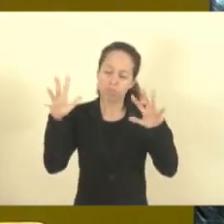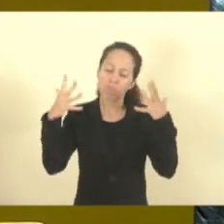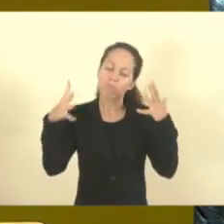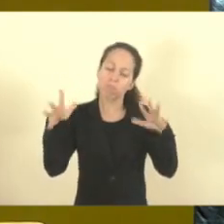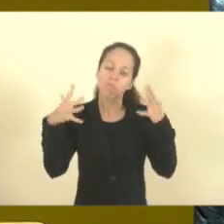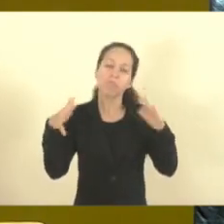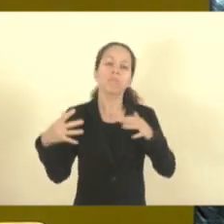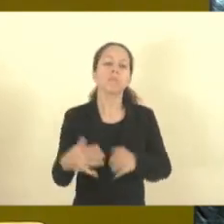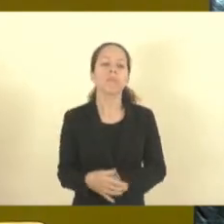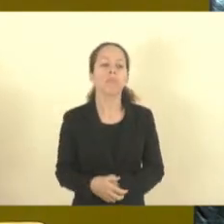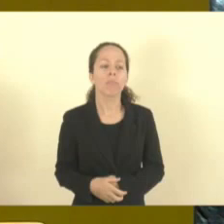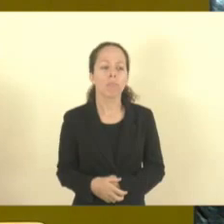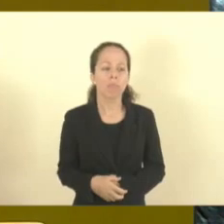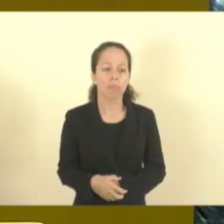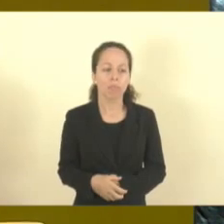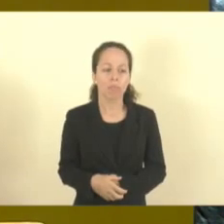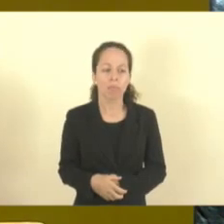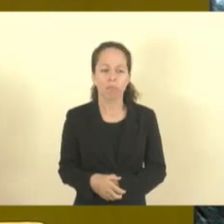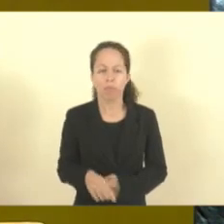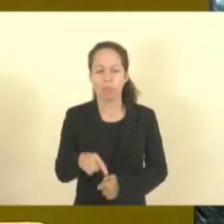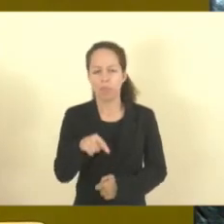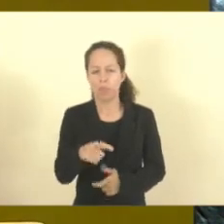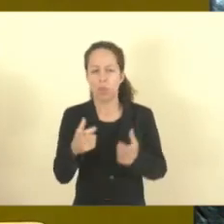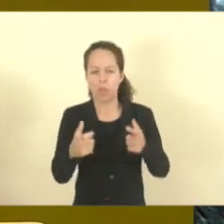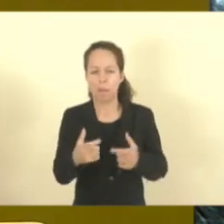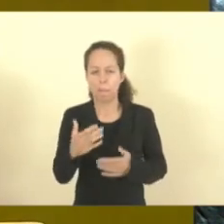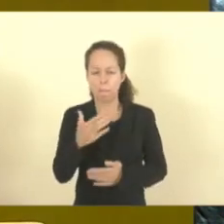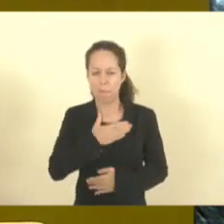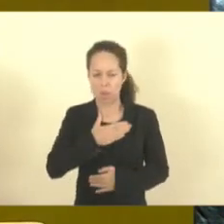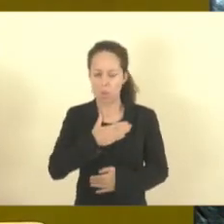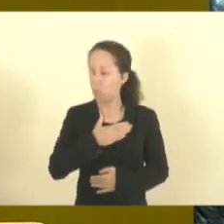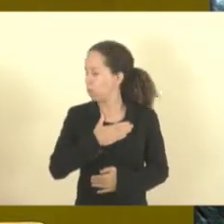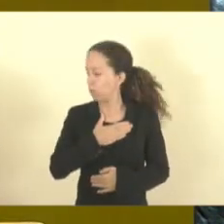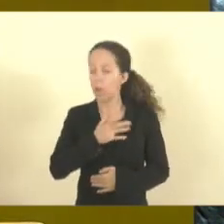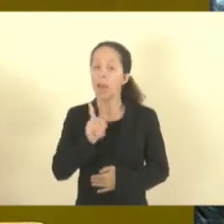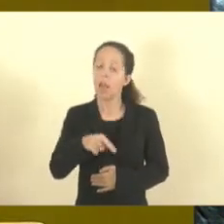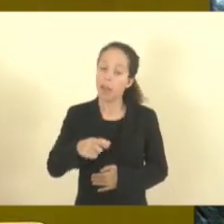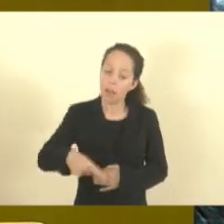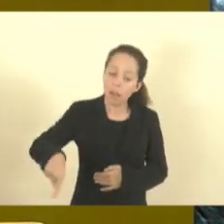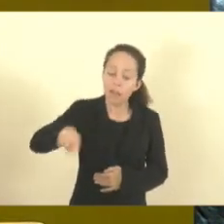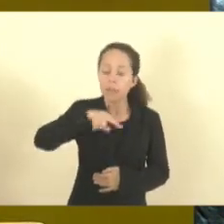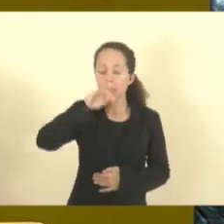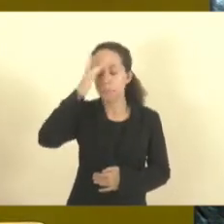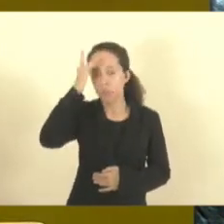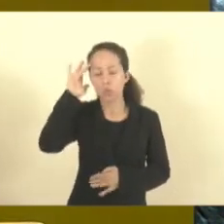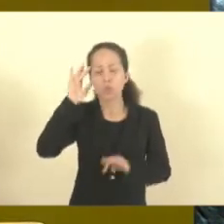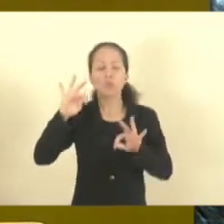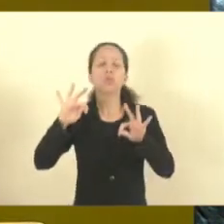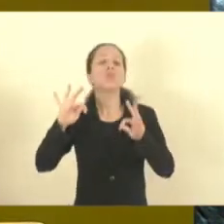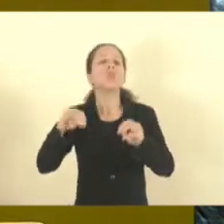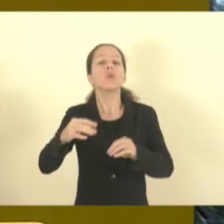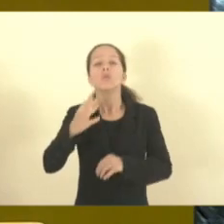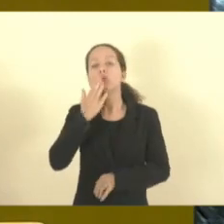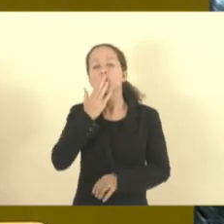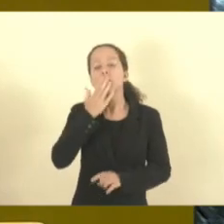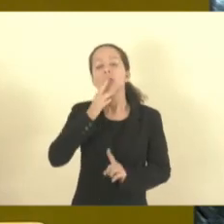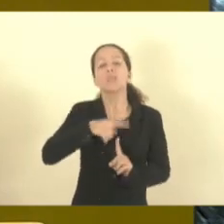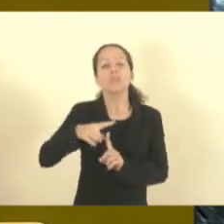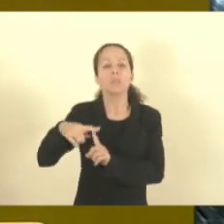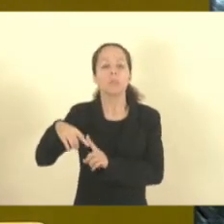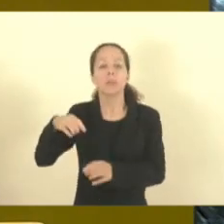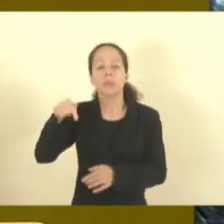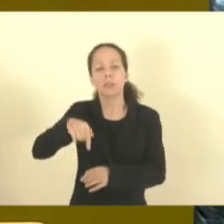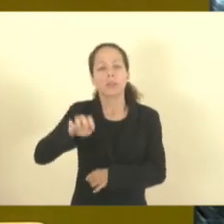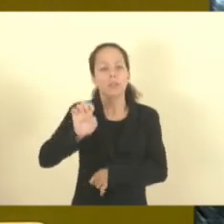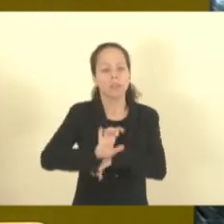Ali não é um espaço, como você falou, nem meu, é da torcida, mas é de todos os times do Estado do Espírito Santo e outros